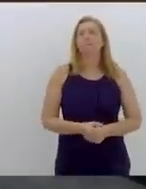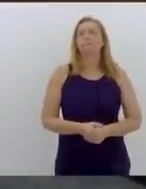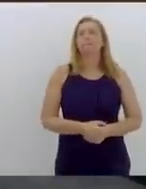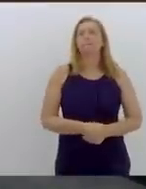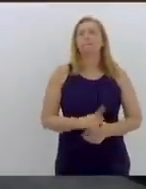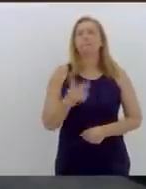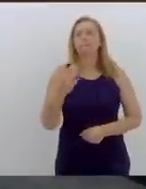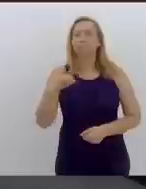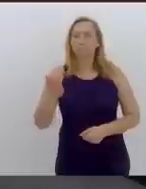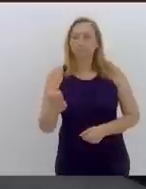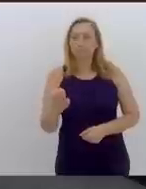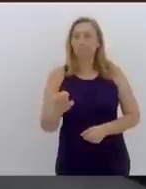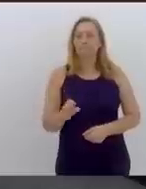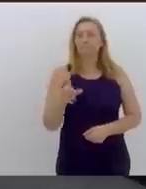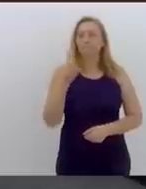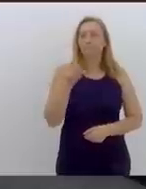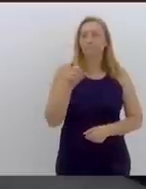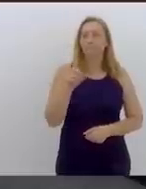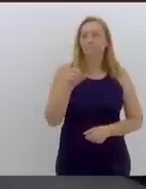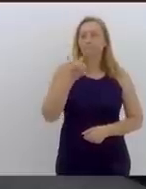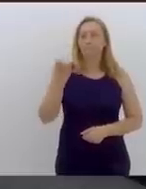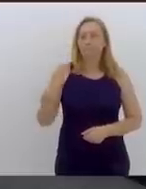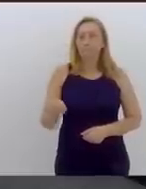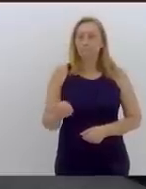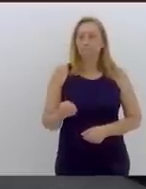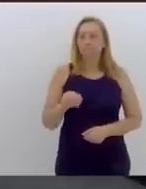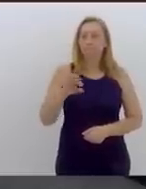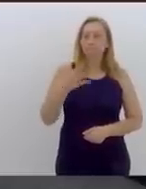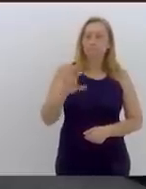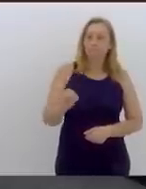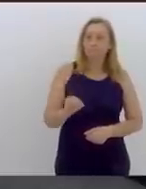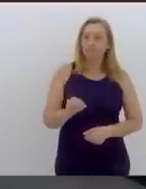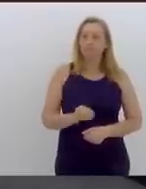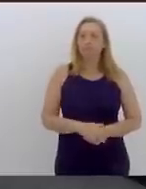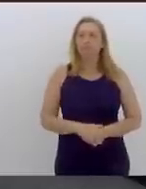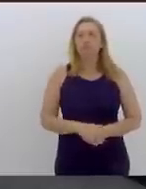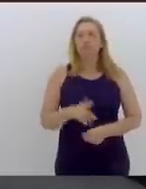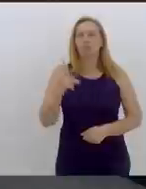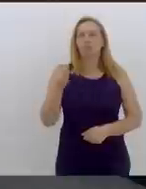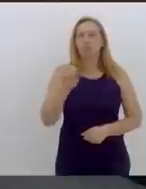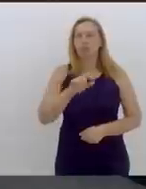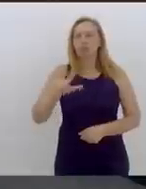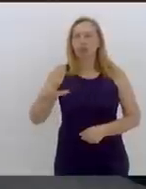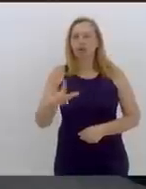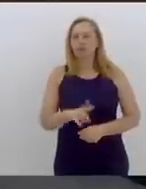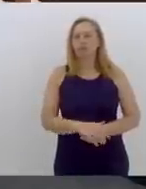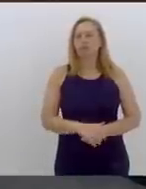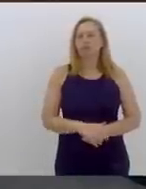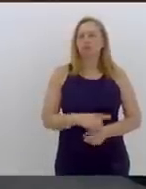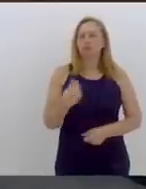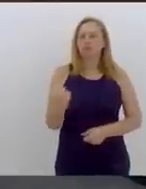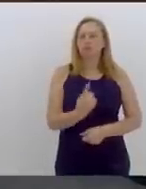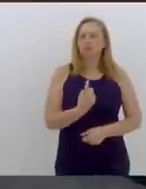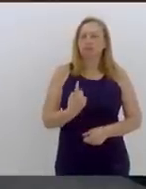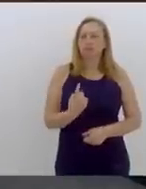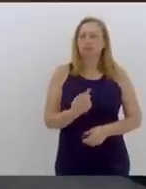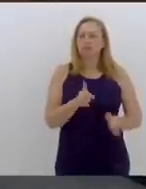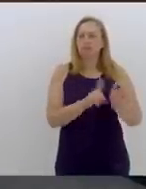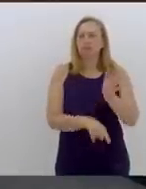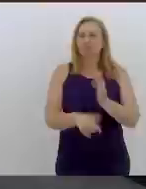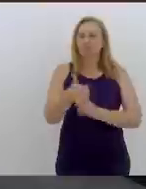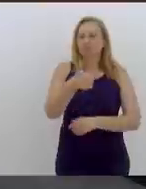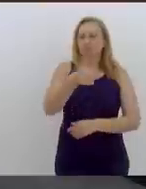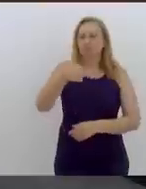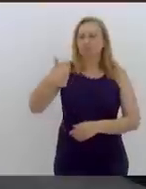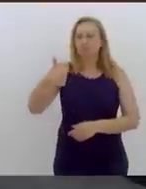É ondino ou Marcelo o Portugal com a Cláudia e nós estávamos tendo de r$